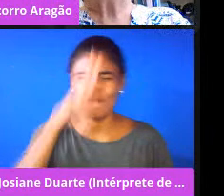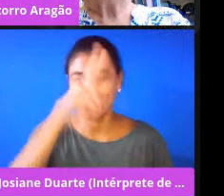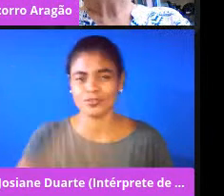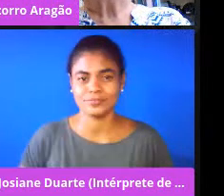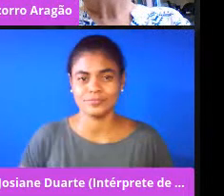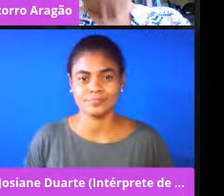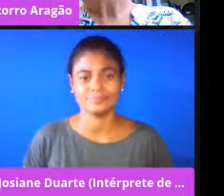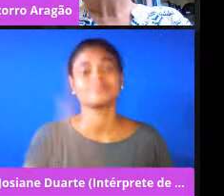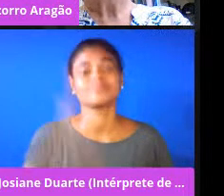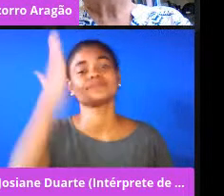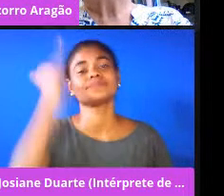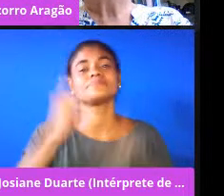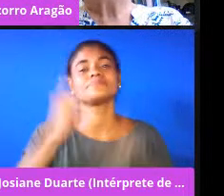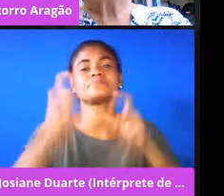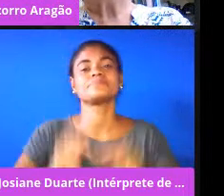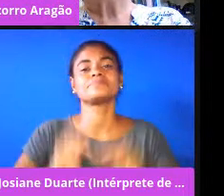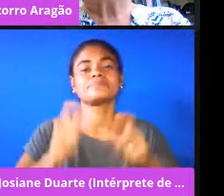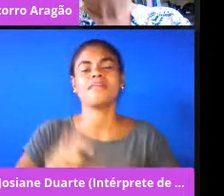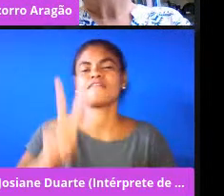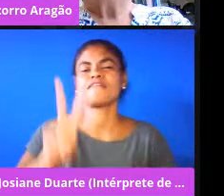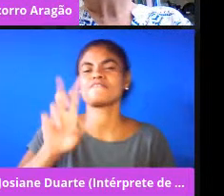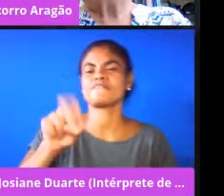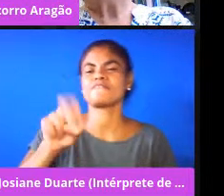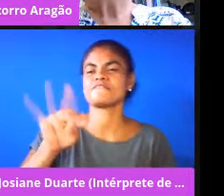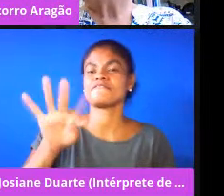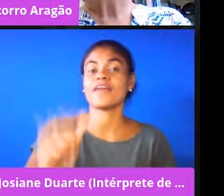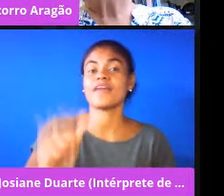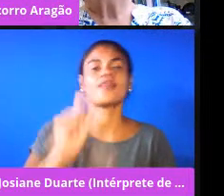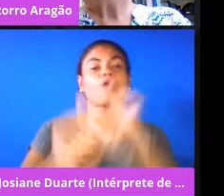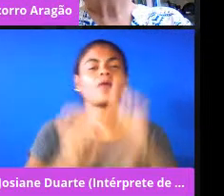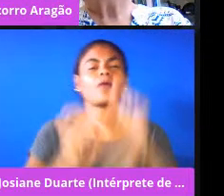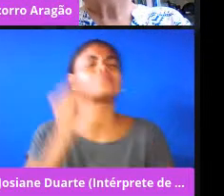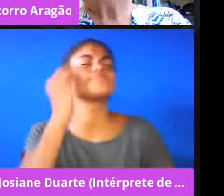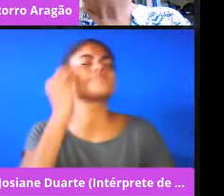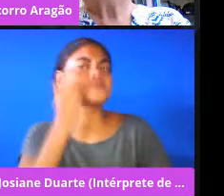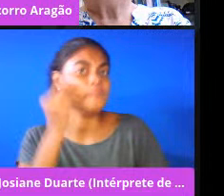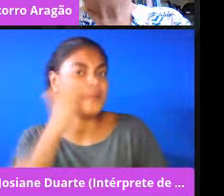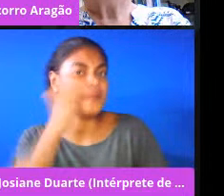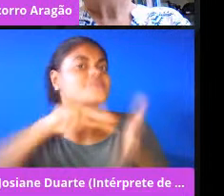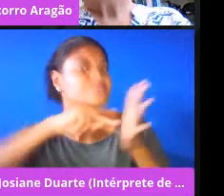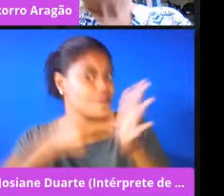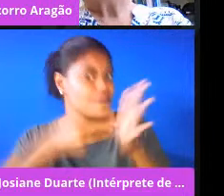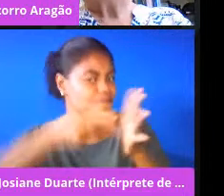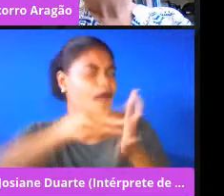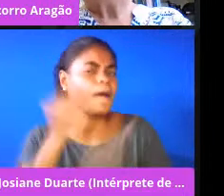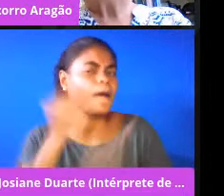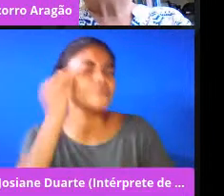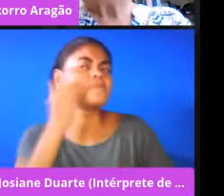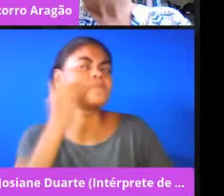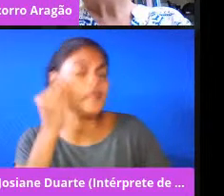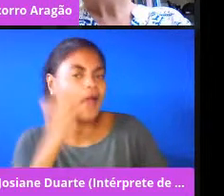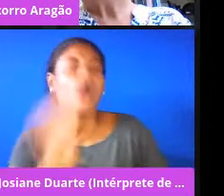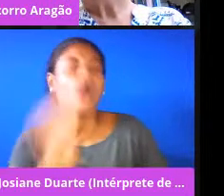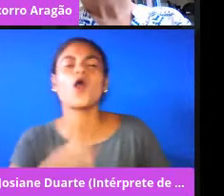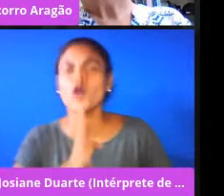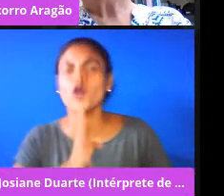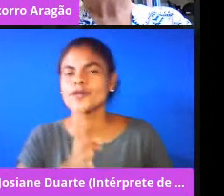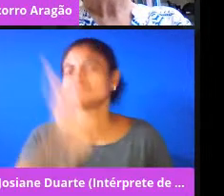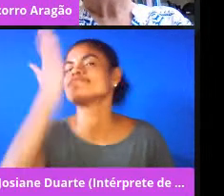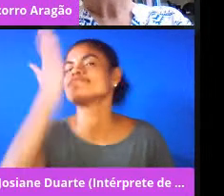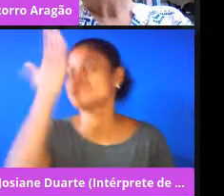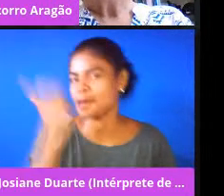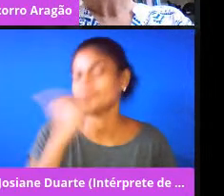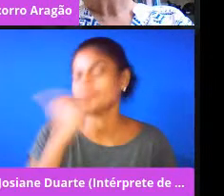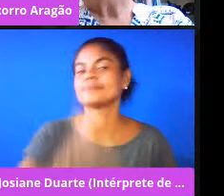Saber onde tem as ventas. Ser experiente, saber das coisas. Fosse perguntar ao seu Tomás da Bolandeira, que lia livros e sabia onde tinha as